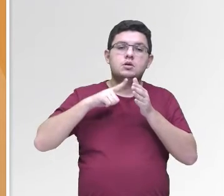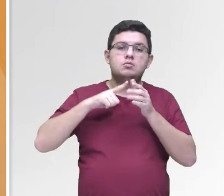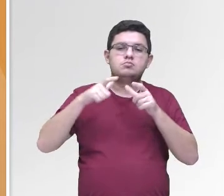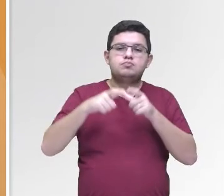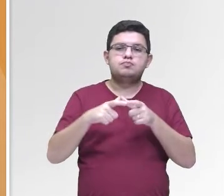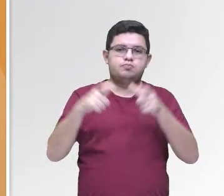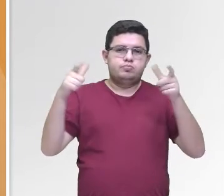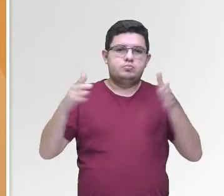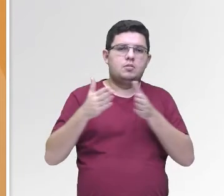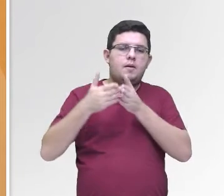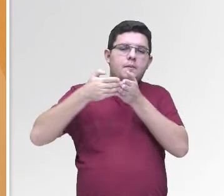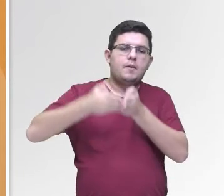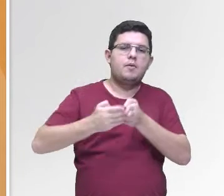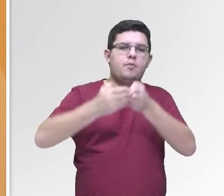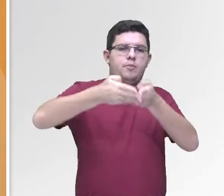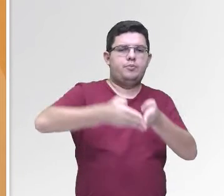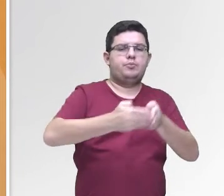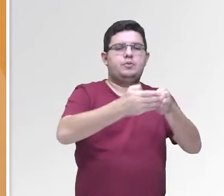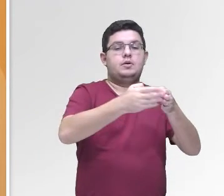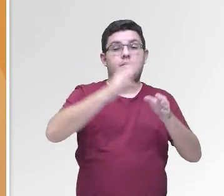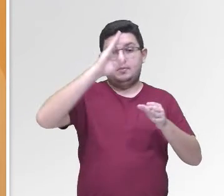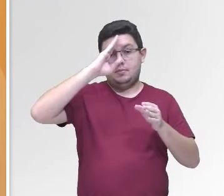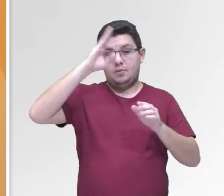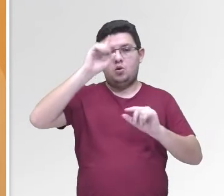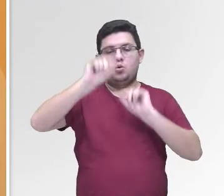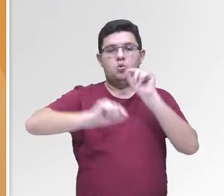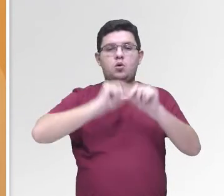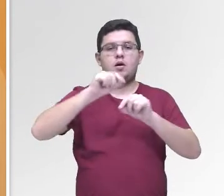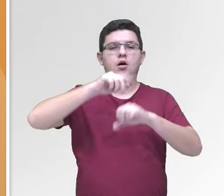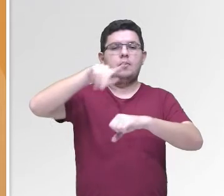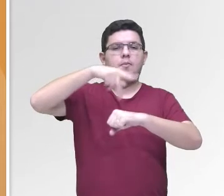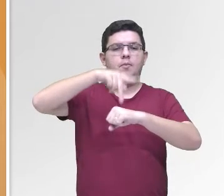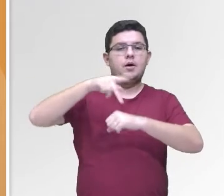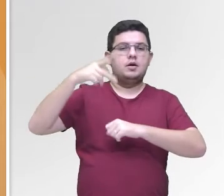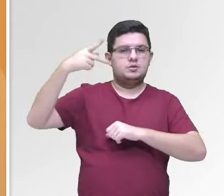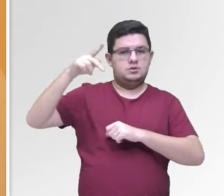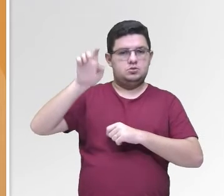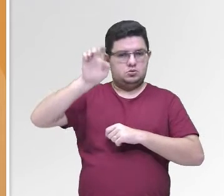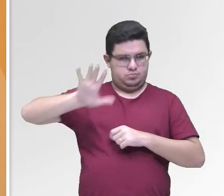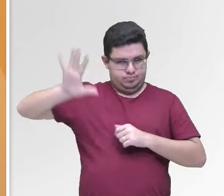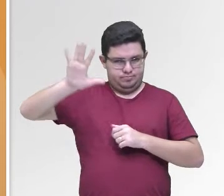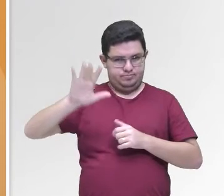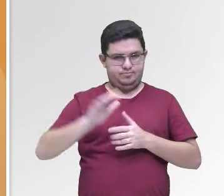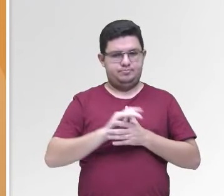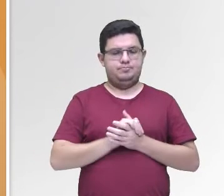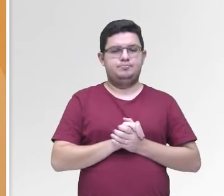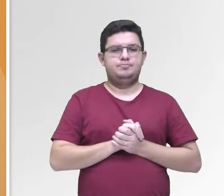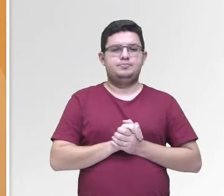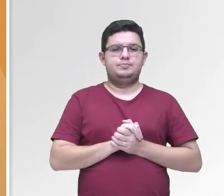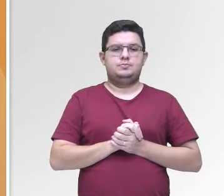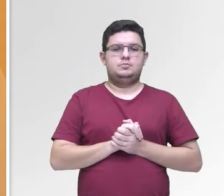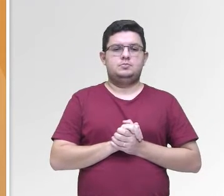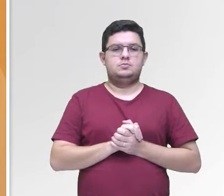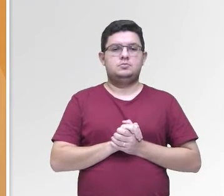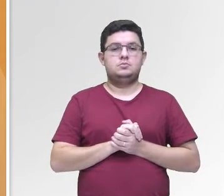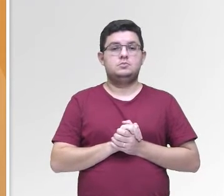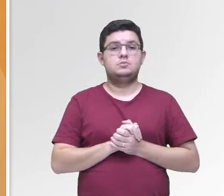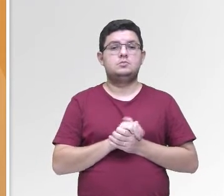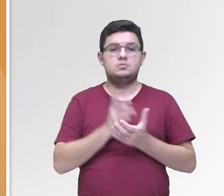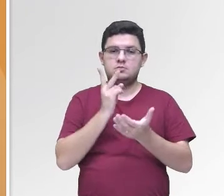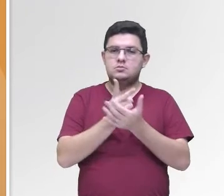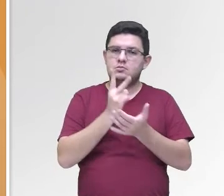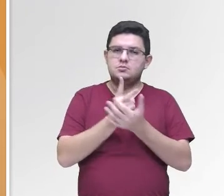grandes navegações, principalmente por nações europeias. Okay? Ainda sobre o